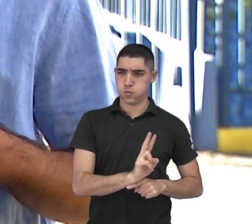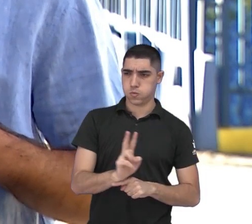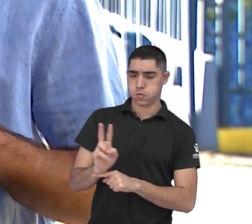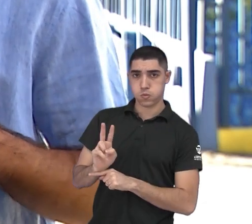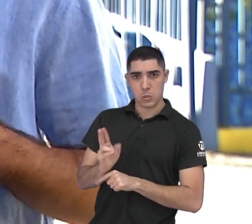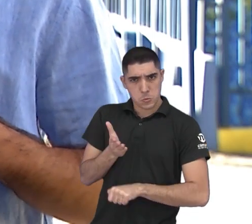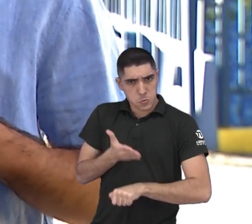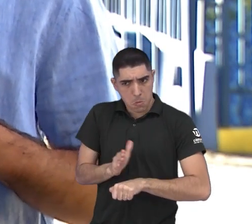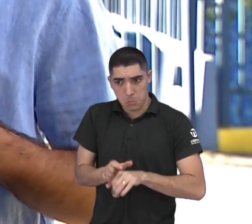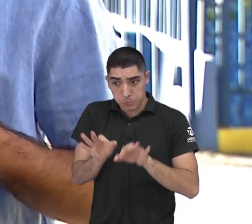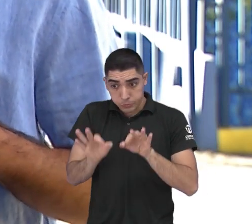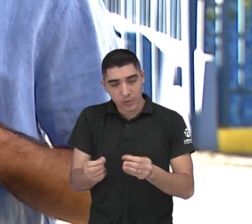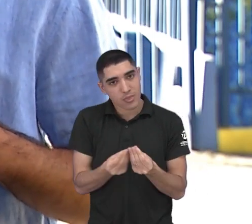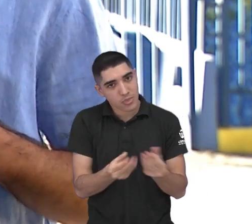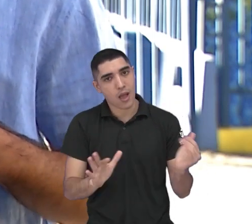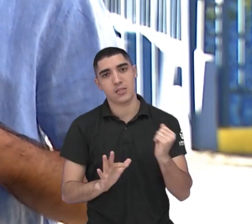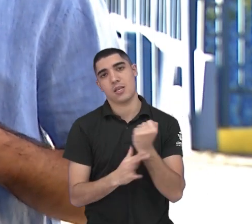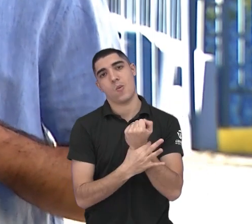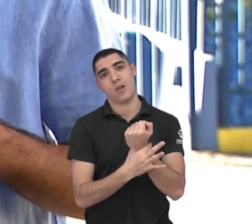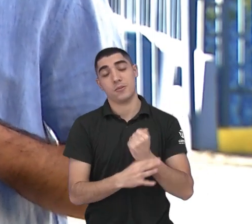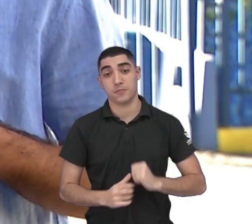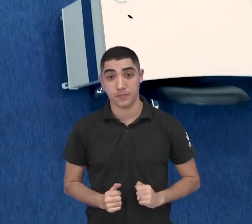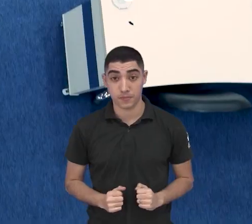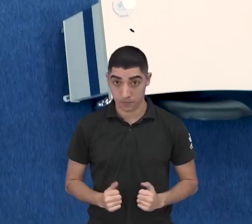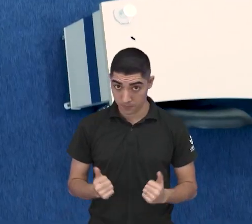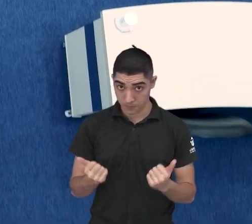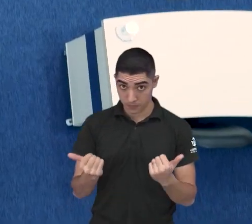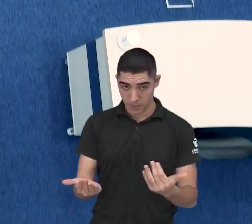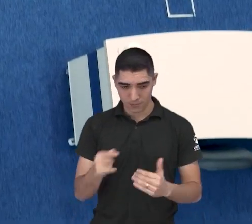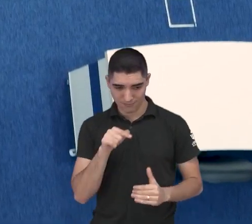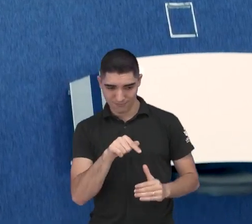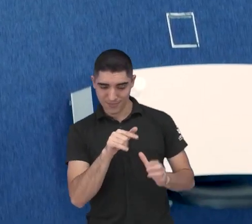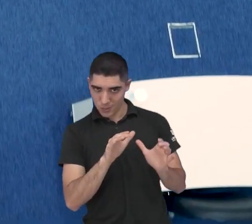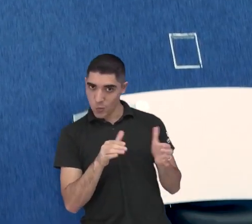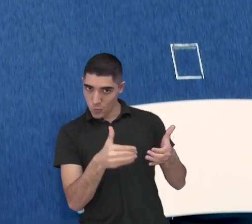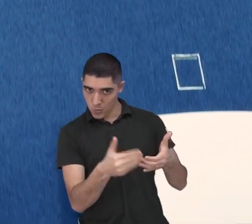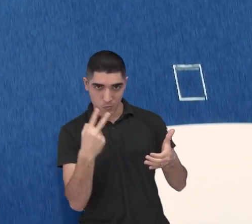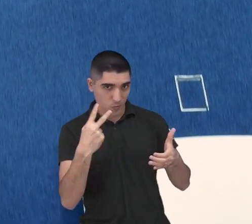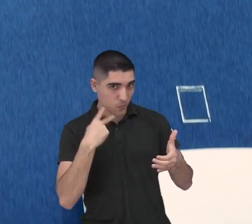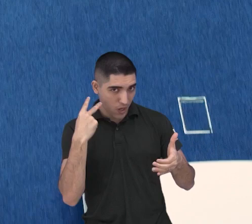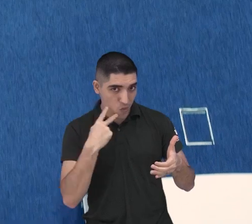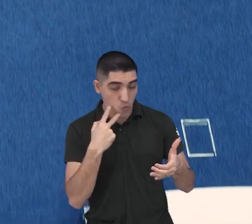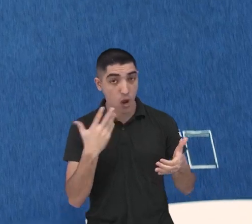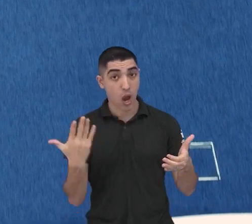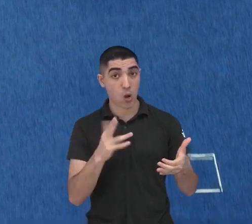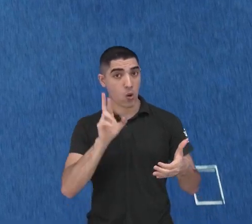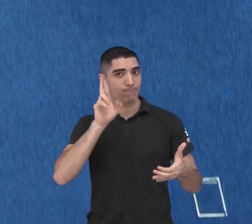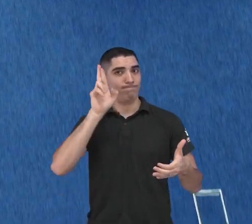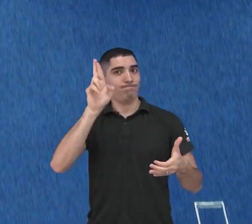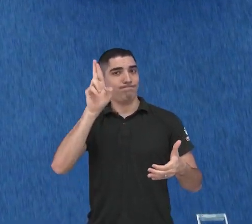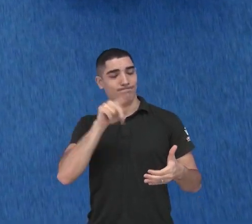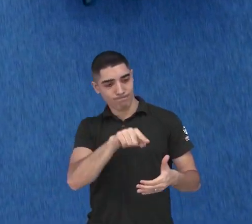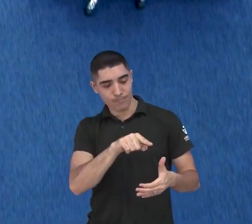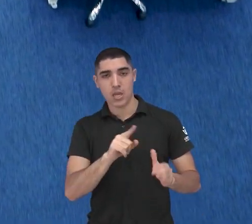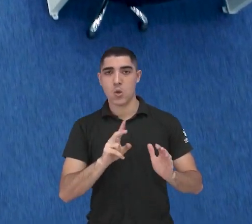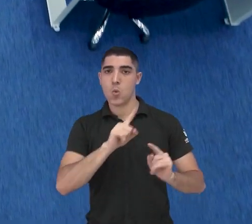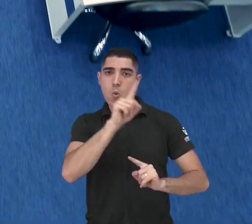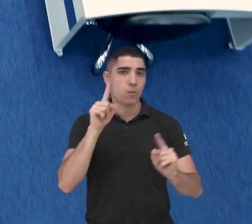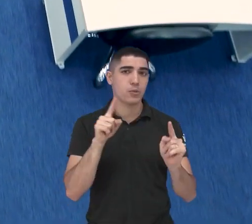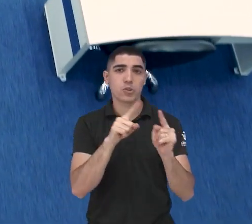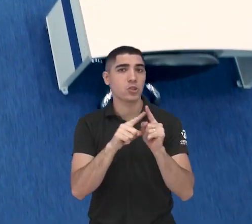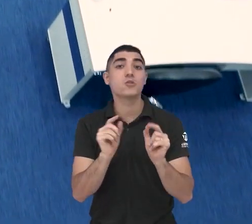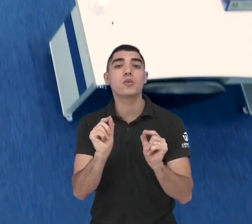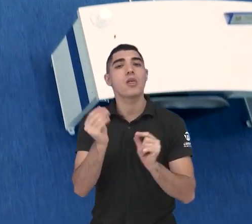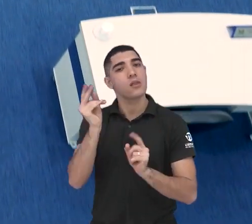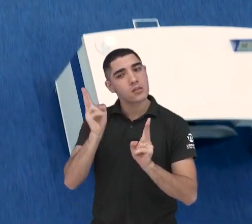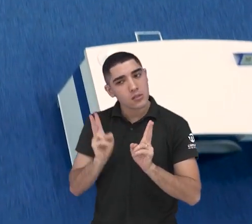bem treinada promove a segurança da população. Por isso, a nova frente parlamentar tem como uma das